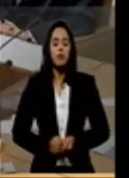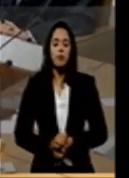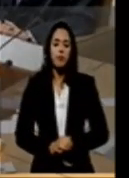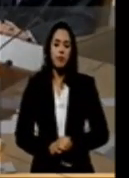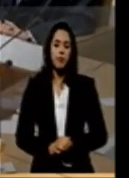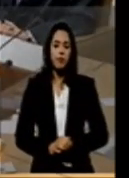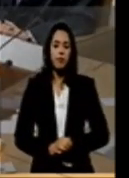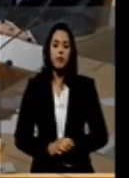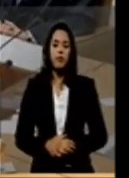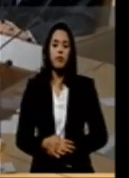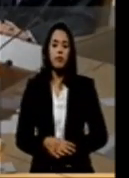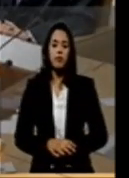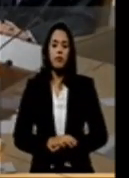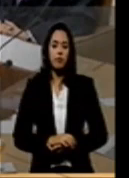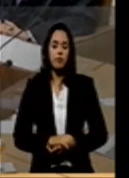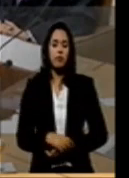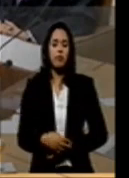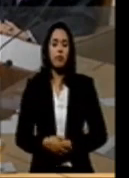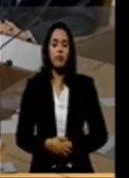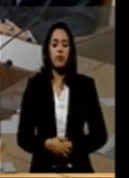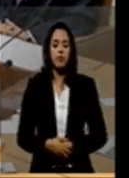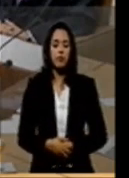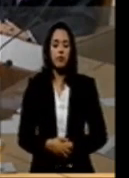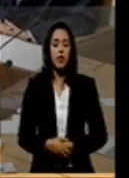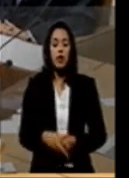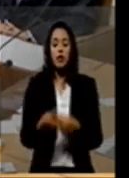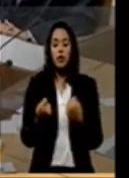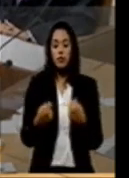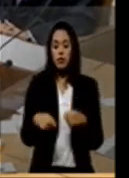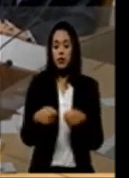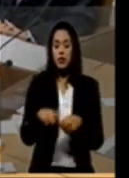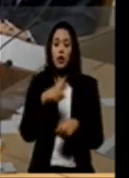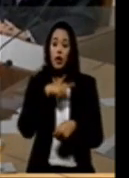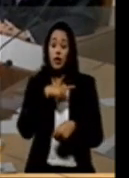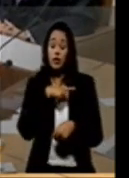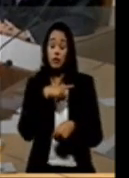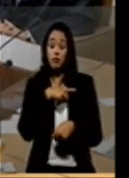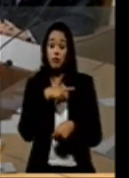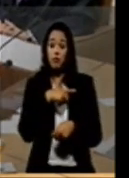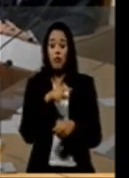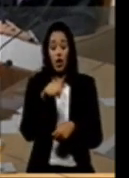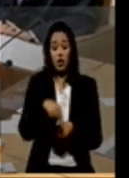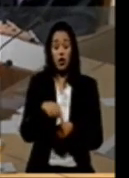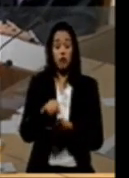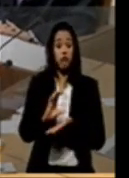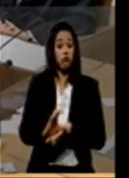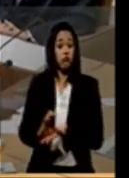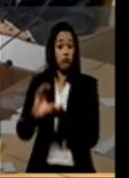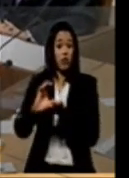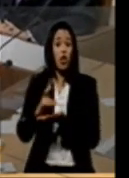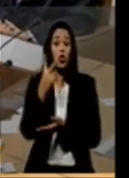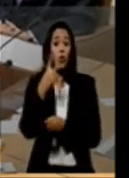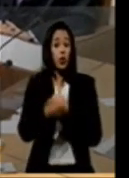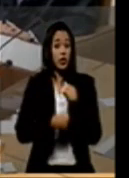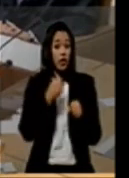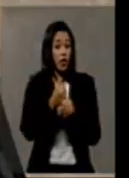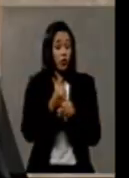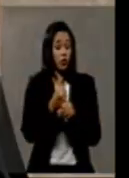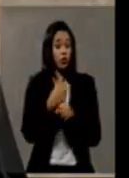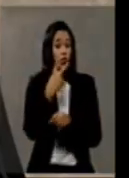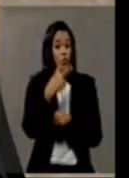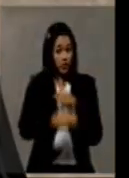passagem de bastão no comando seja do supremo seja do conselho nacional a cada dois anos